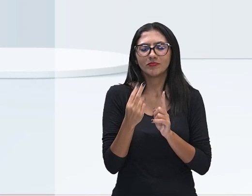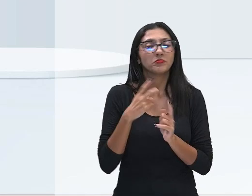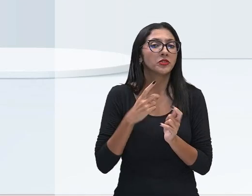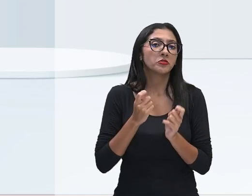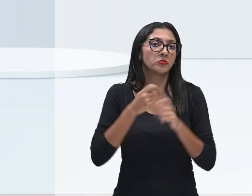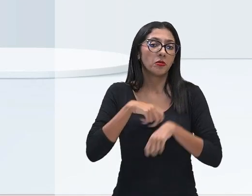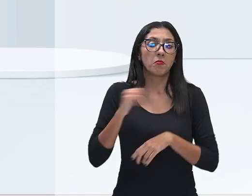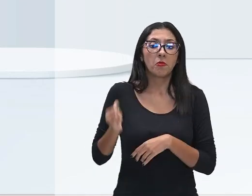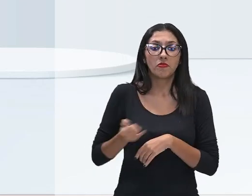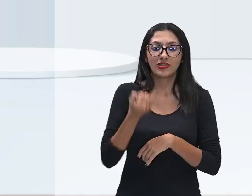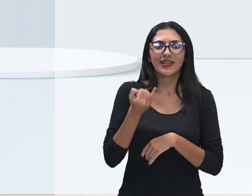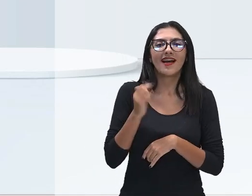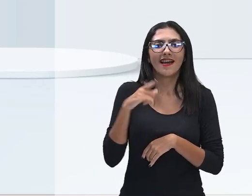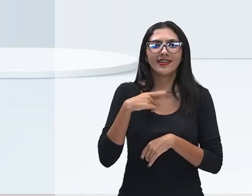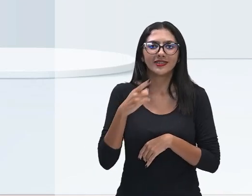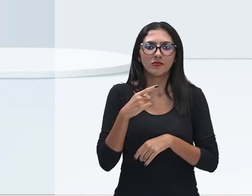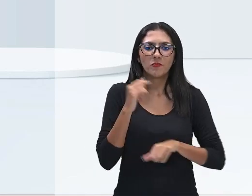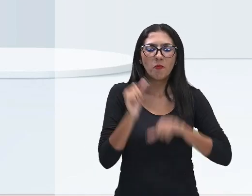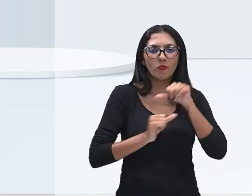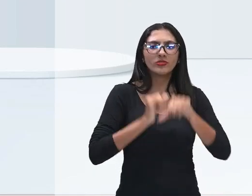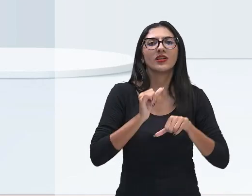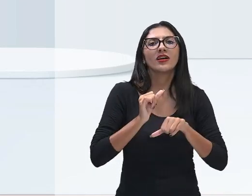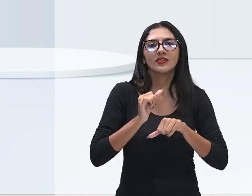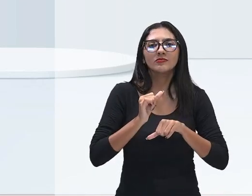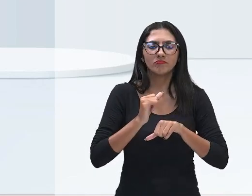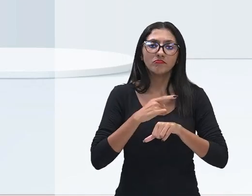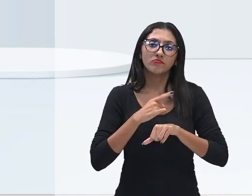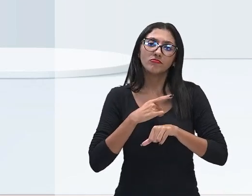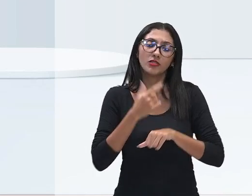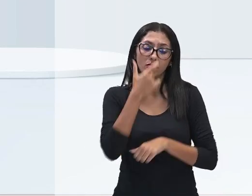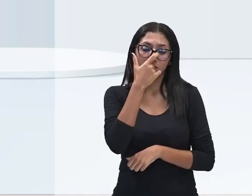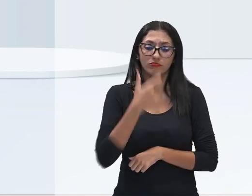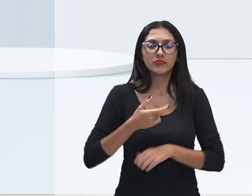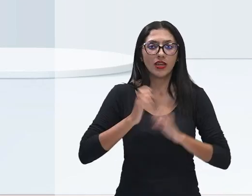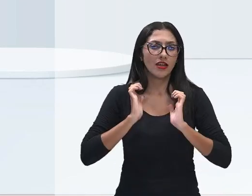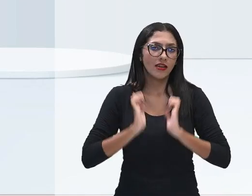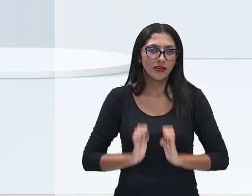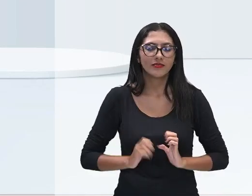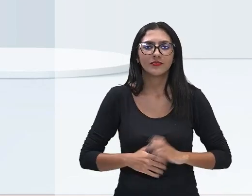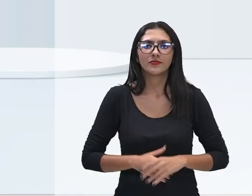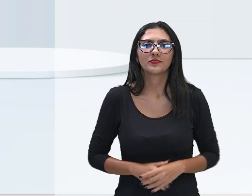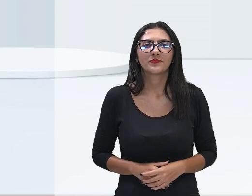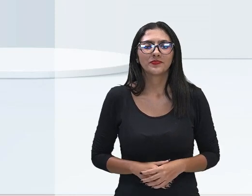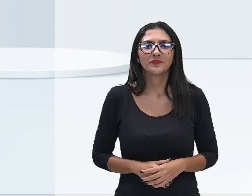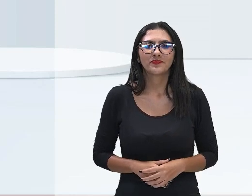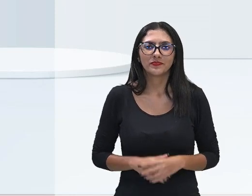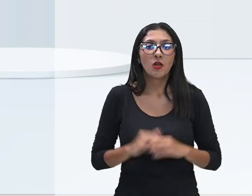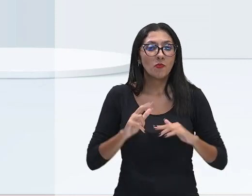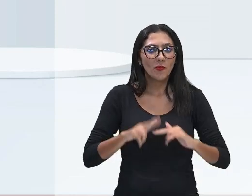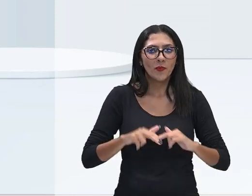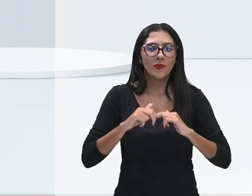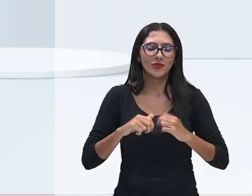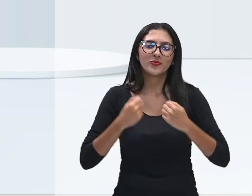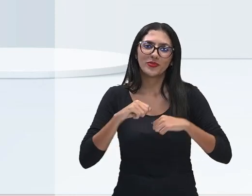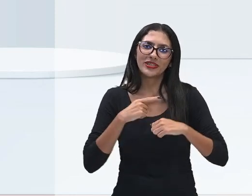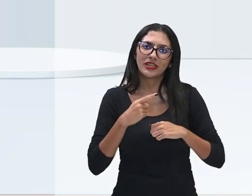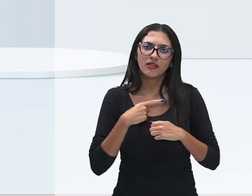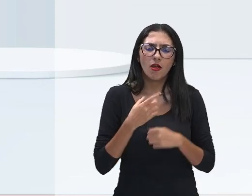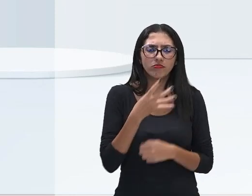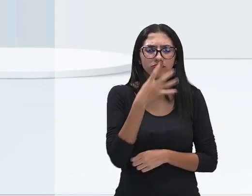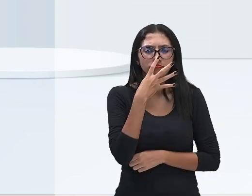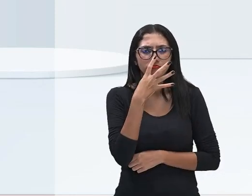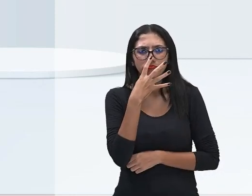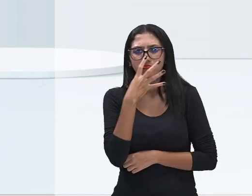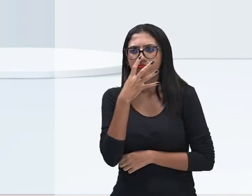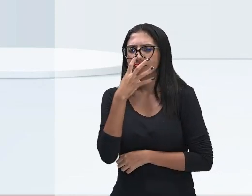transformação e se tornar pessoas íntegras, certo? Então, a gente precisa aprender a apreciar